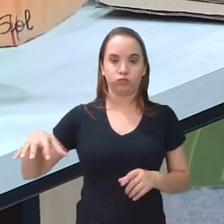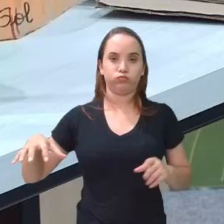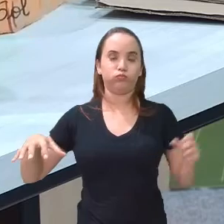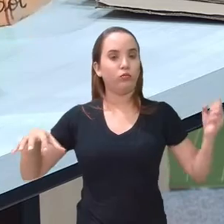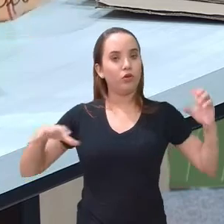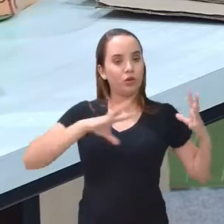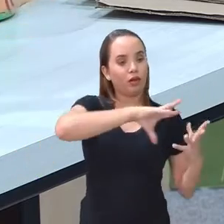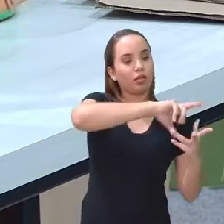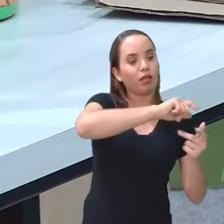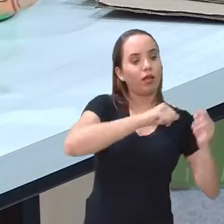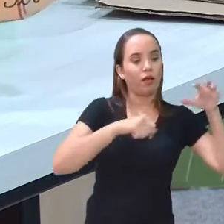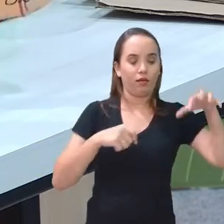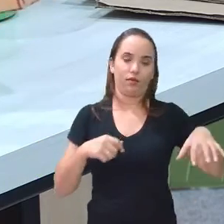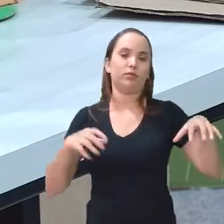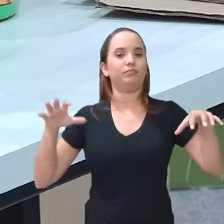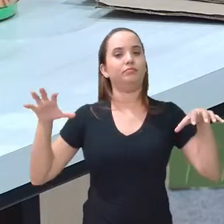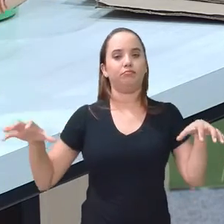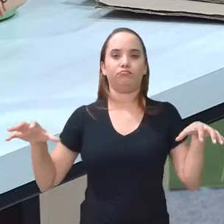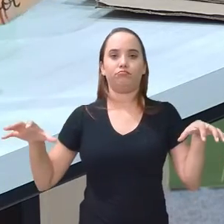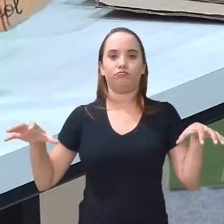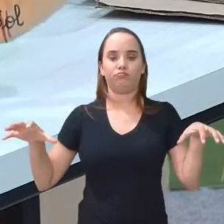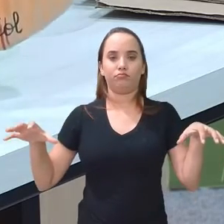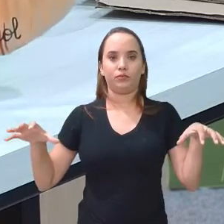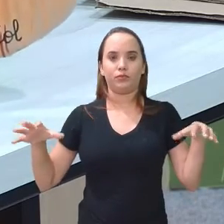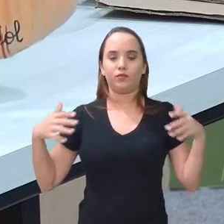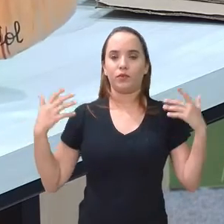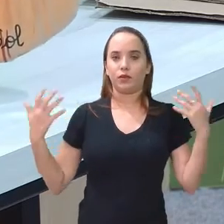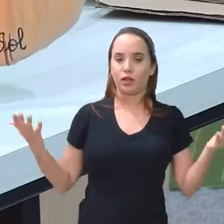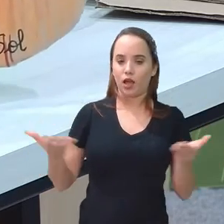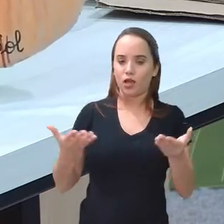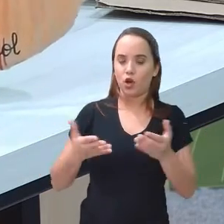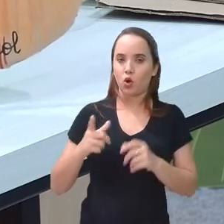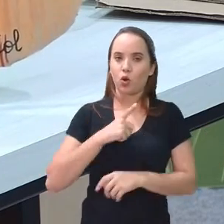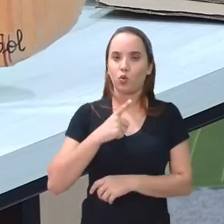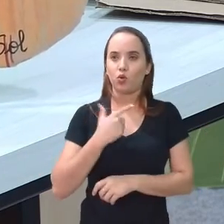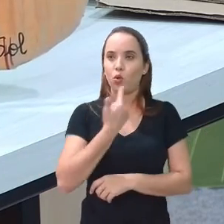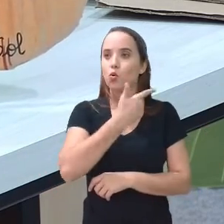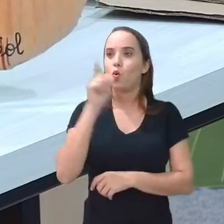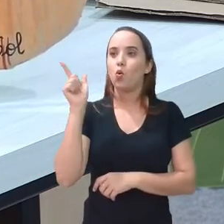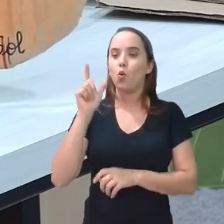entre o sol e a terra. E aí eu tenho outro